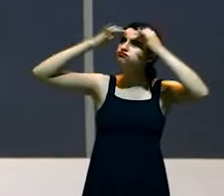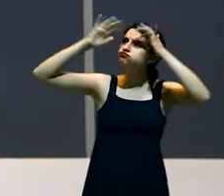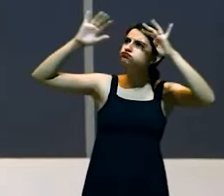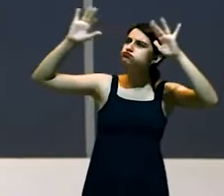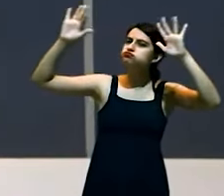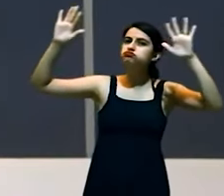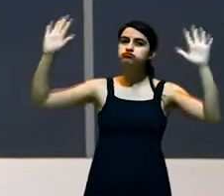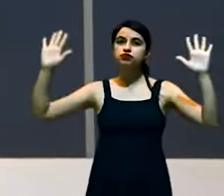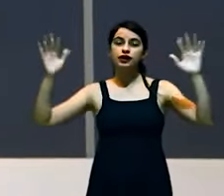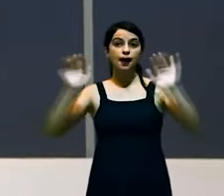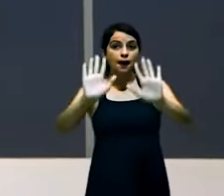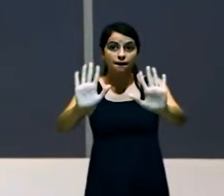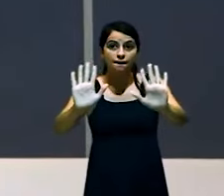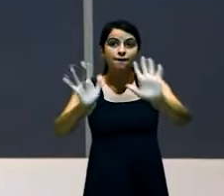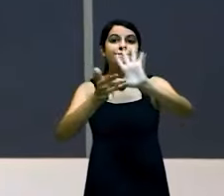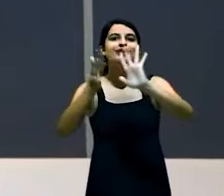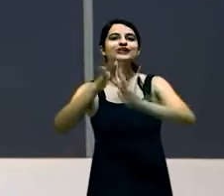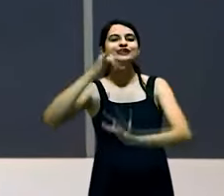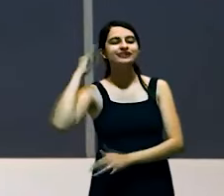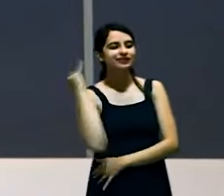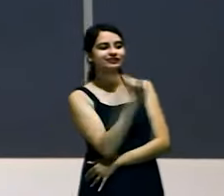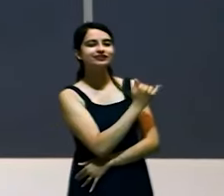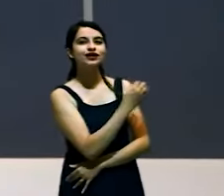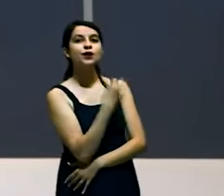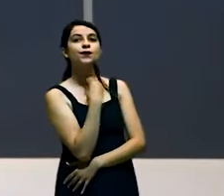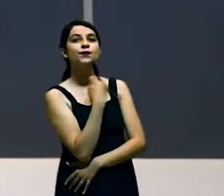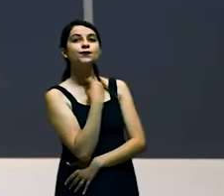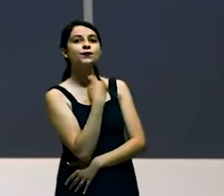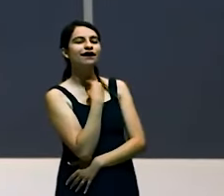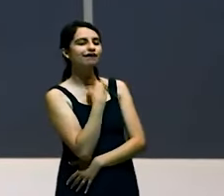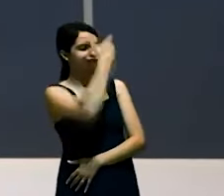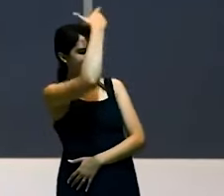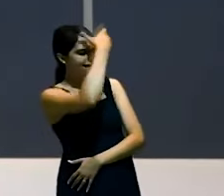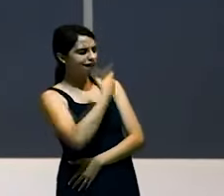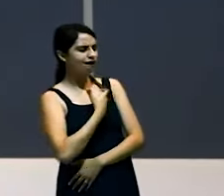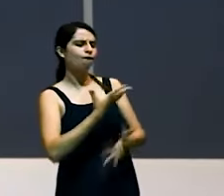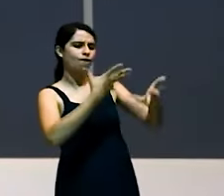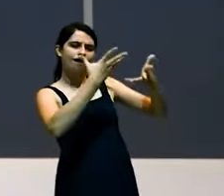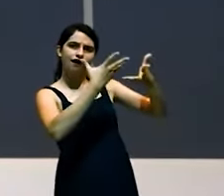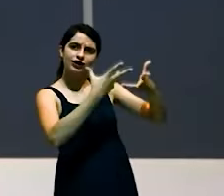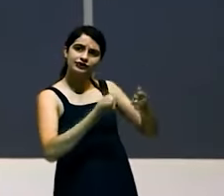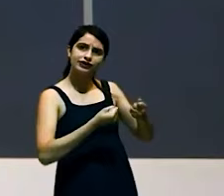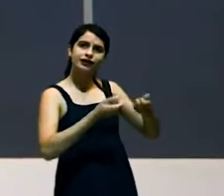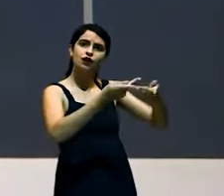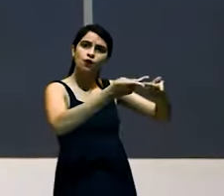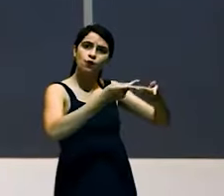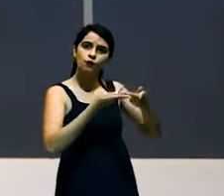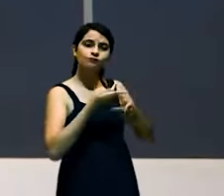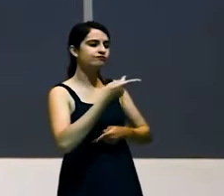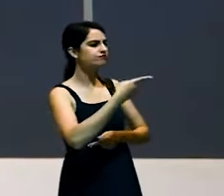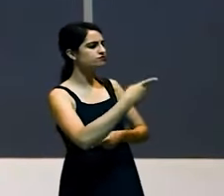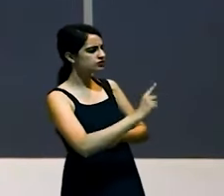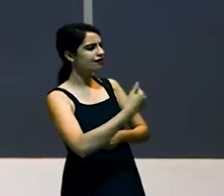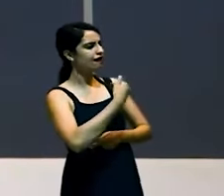E Jesus está dizendo para Marta o seguinte: Marta, eu aceitei seu convite, eu entrei na sua casa, eu atendi o